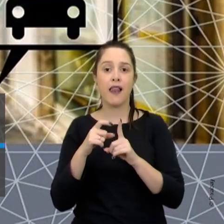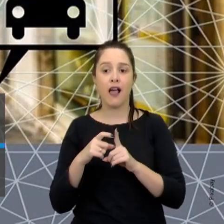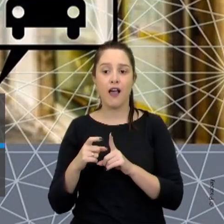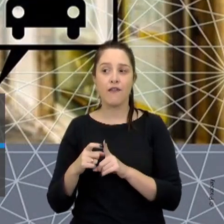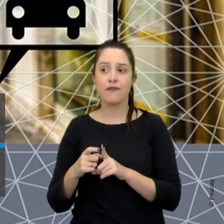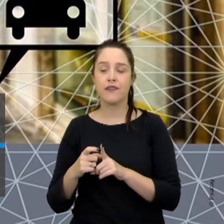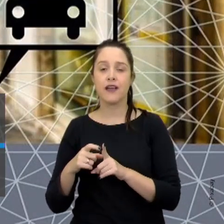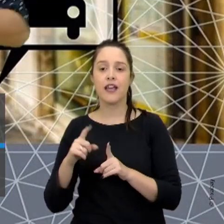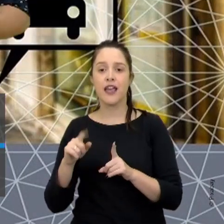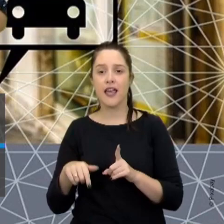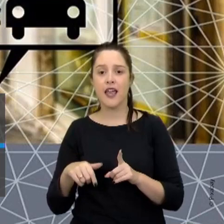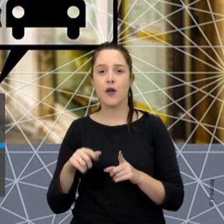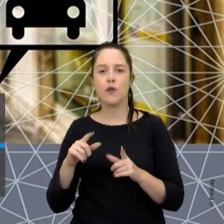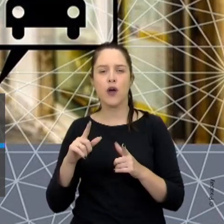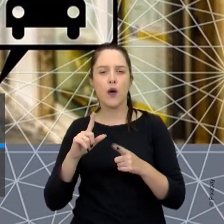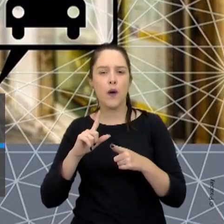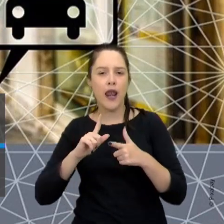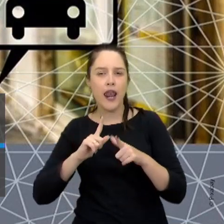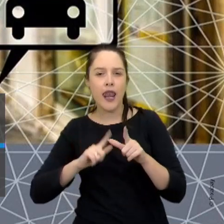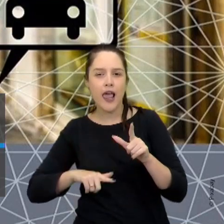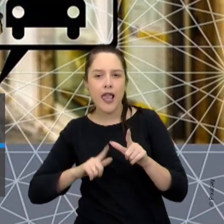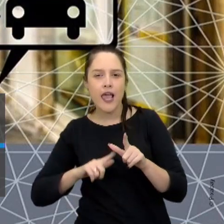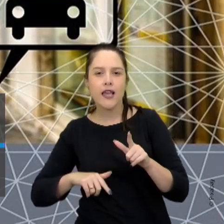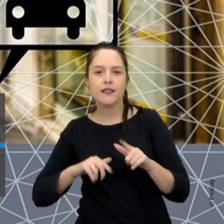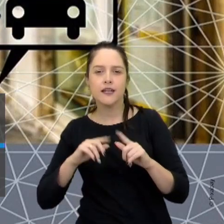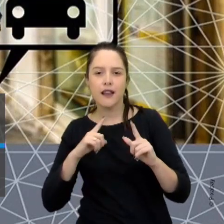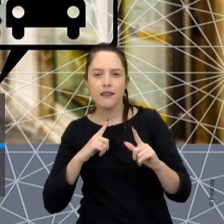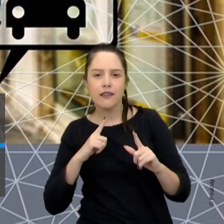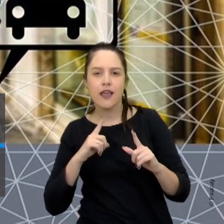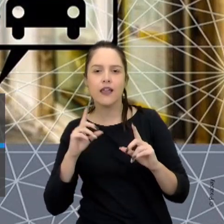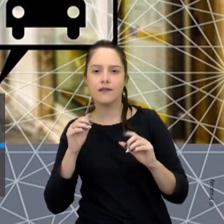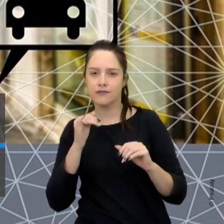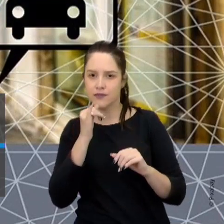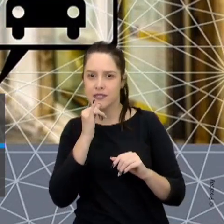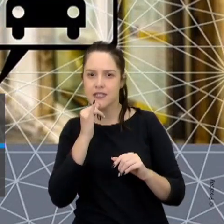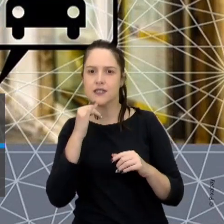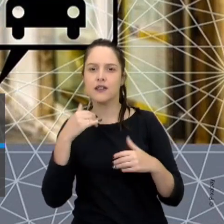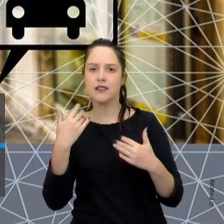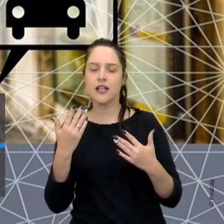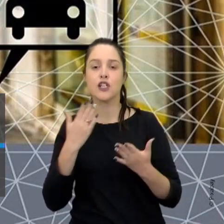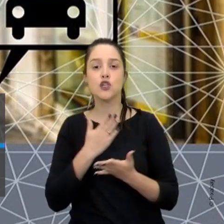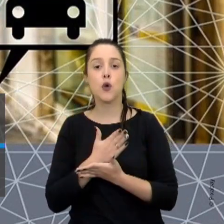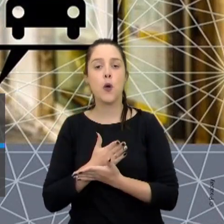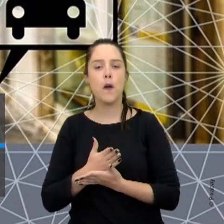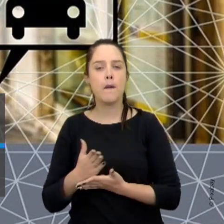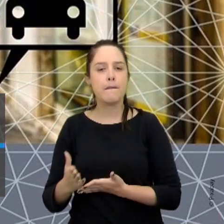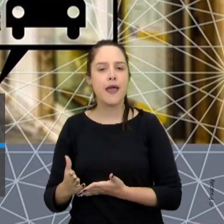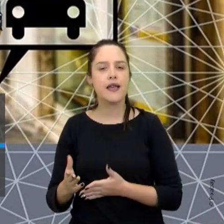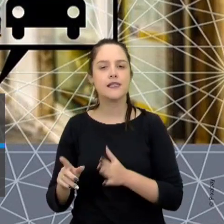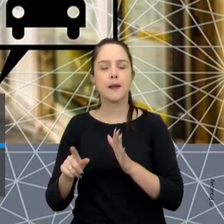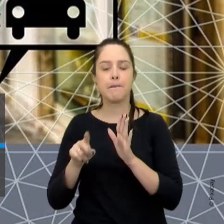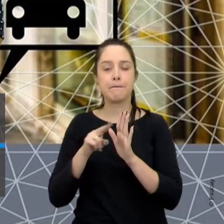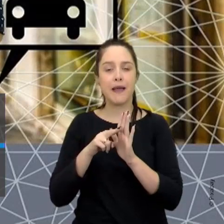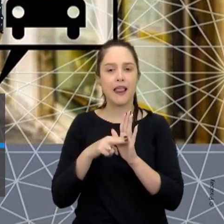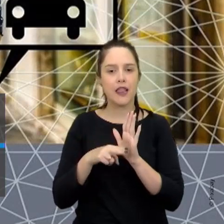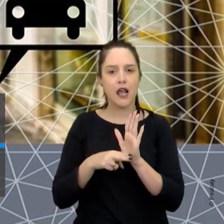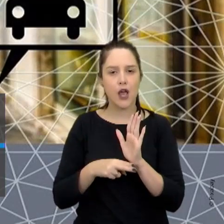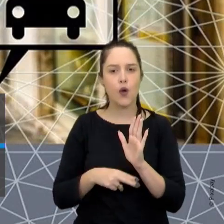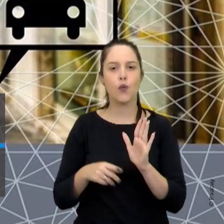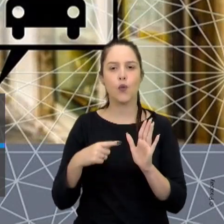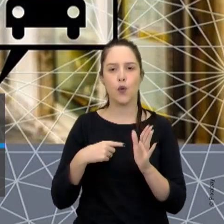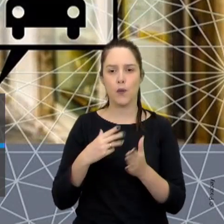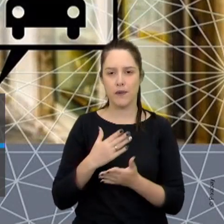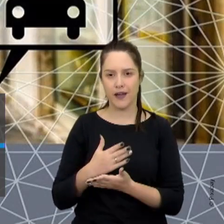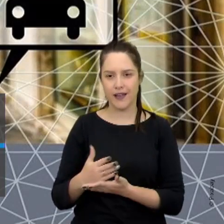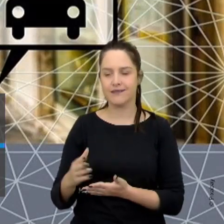é uma imagem? A letra não é uma imagem? Não é um desenho? Né? Sim. Então a gente começa a identificar Tudo vai o pela quê? forma mesmo, né?